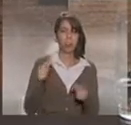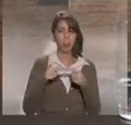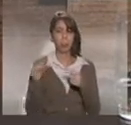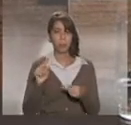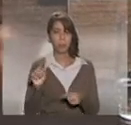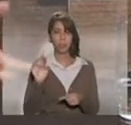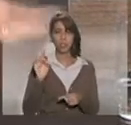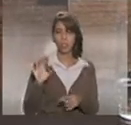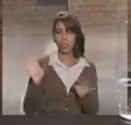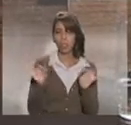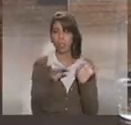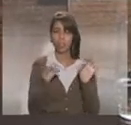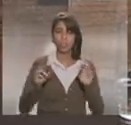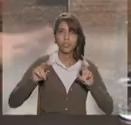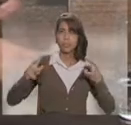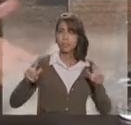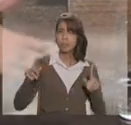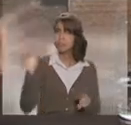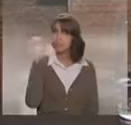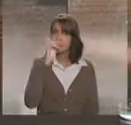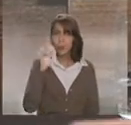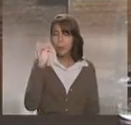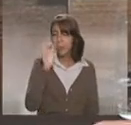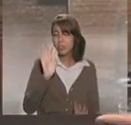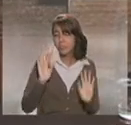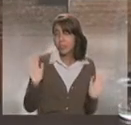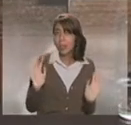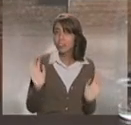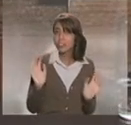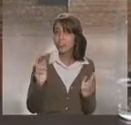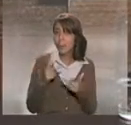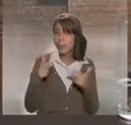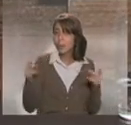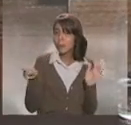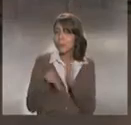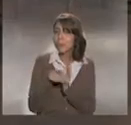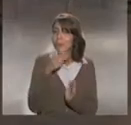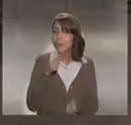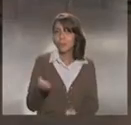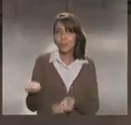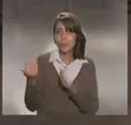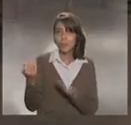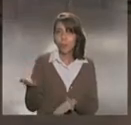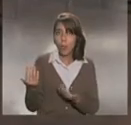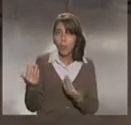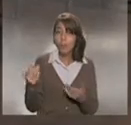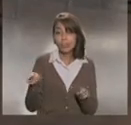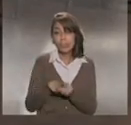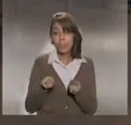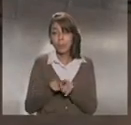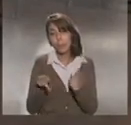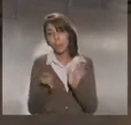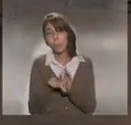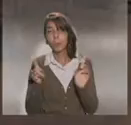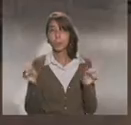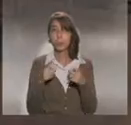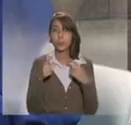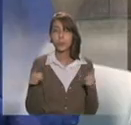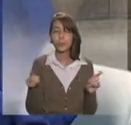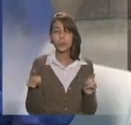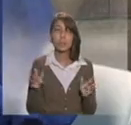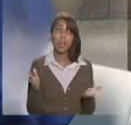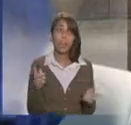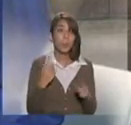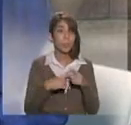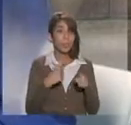acordes mas é bobagem enfim é uma coisa difícil de ganhar dinheiro com a música também quero mais uma vitória você vê